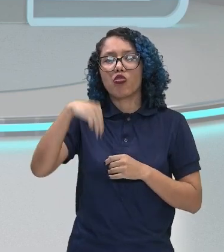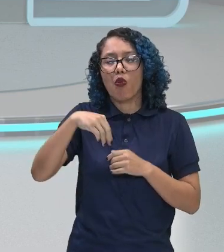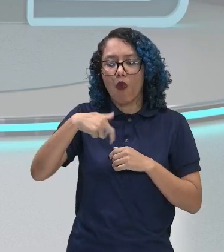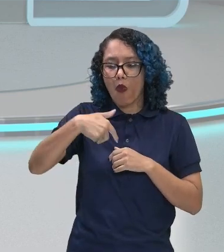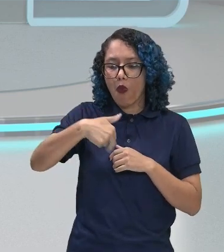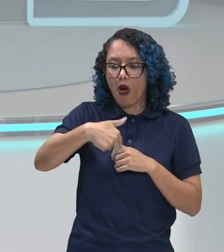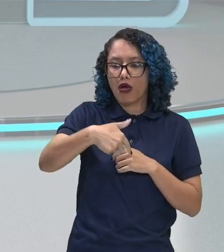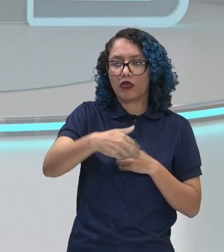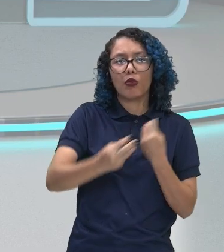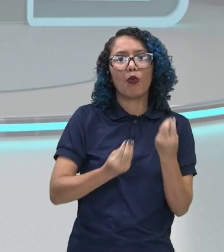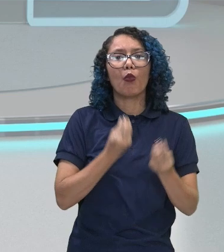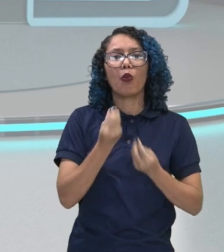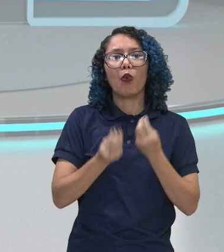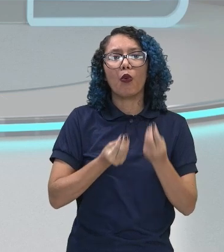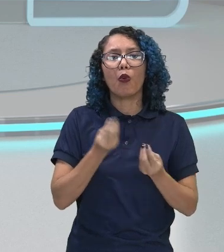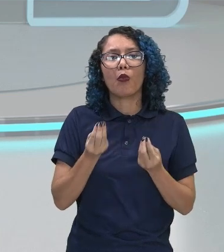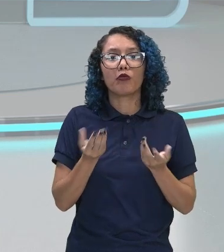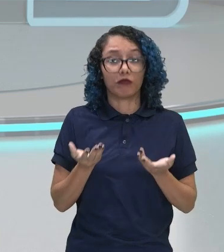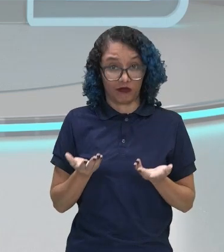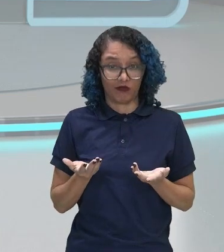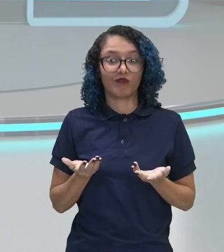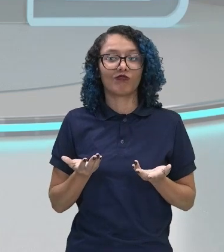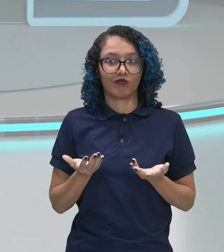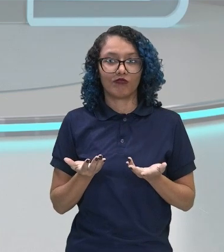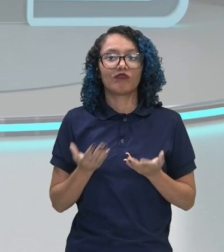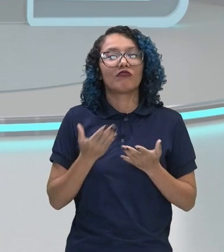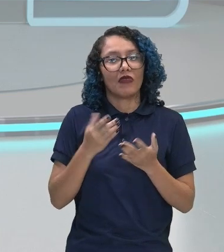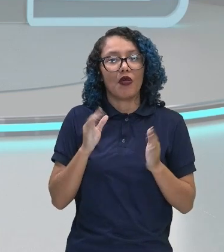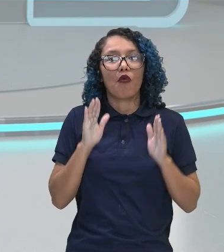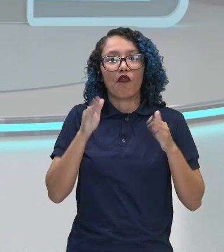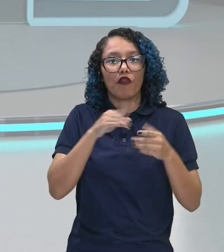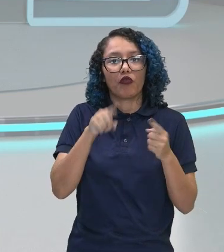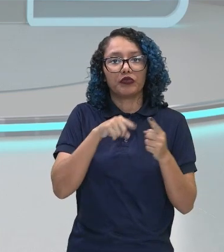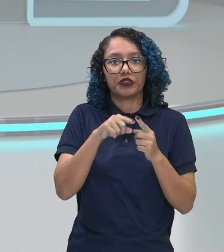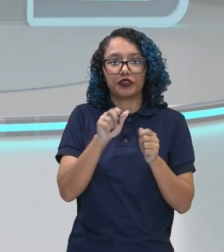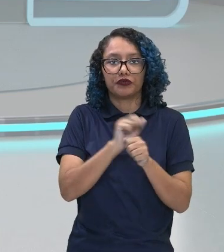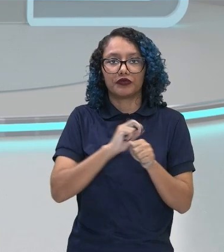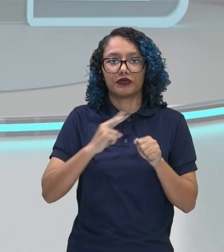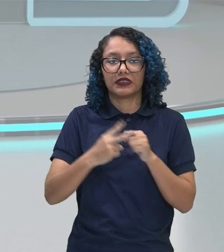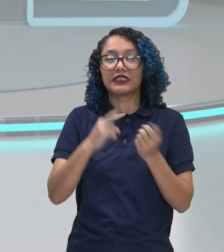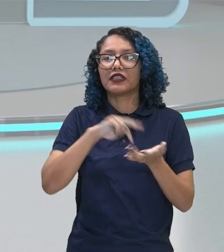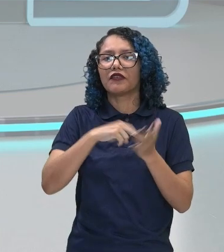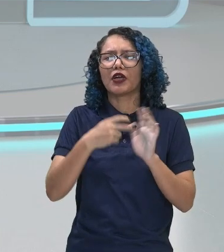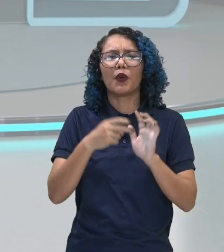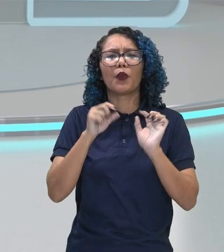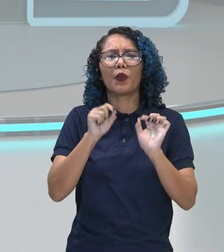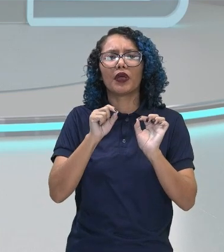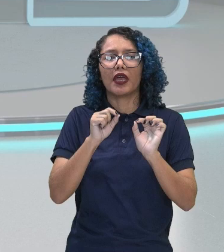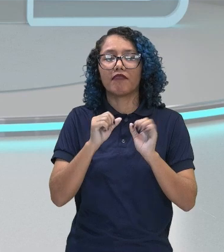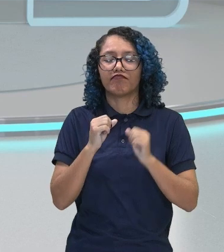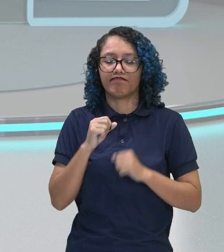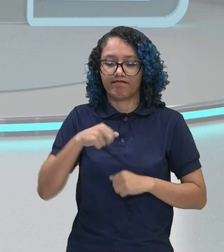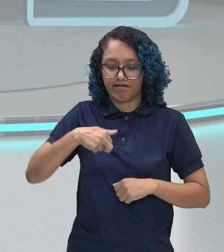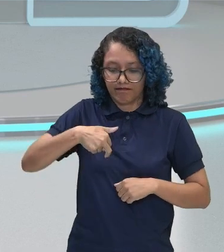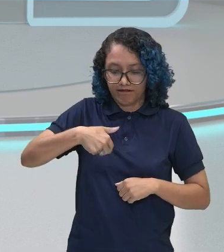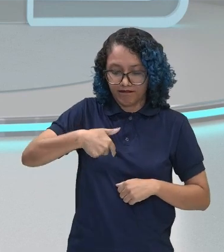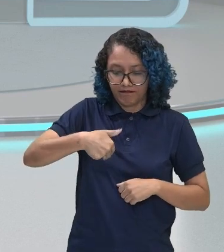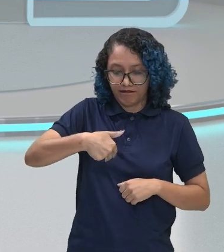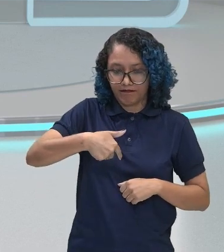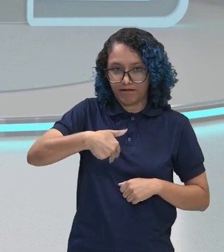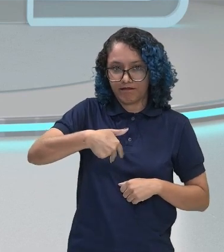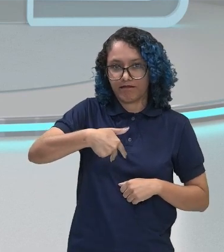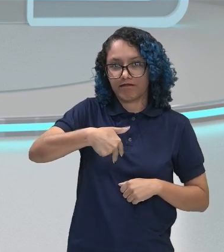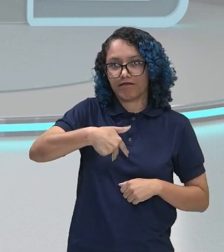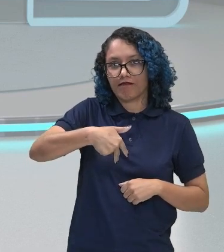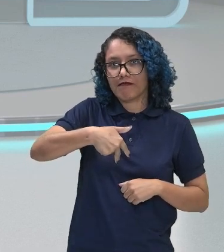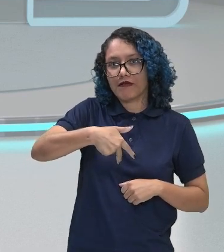então, do advérbio, tá certo? Então, o advérbio slowly quer dizer lentamente. Ele está explicando ali como, né, que o Tom